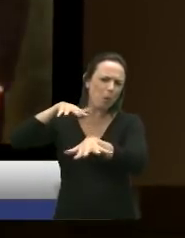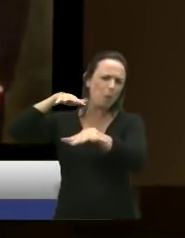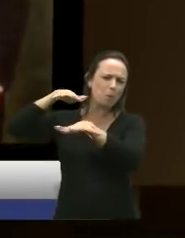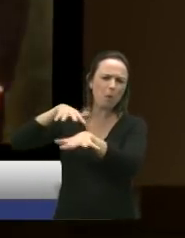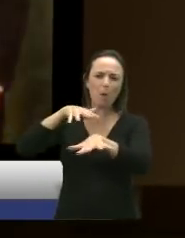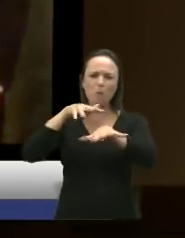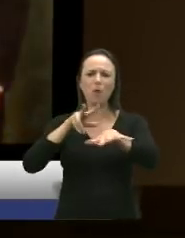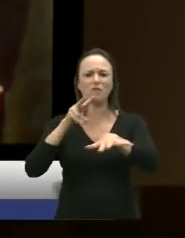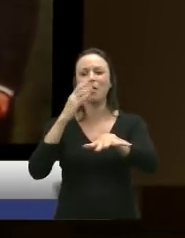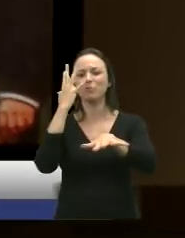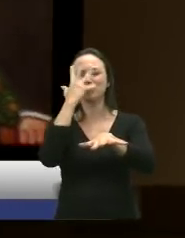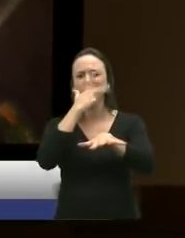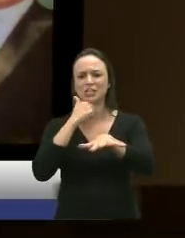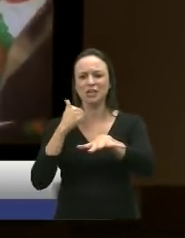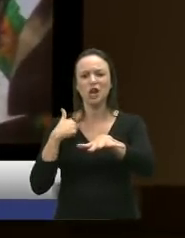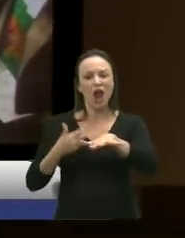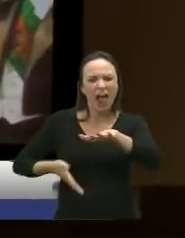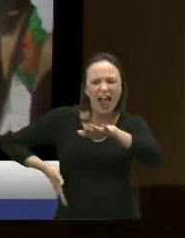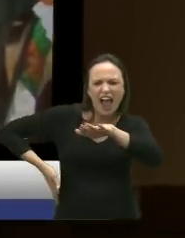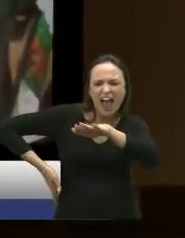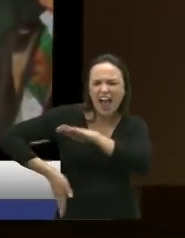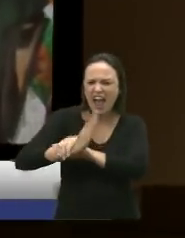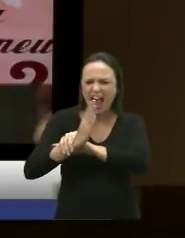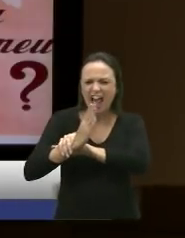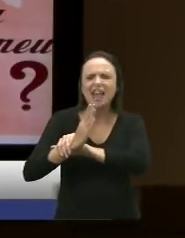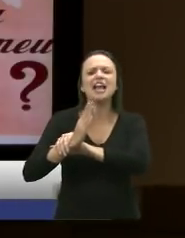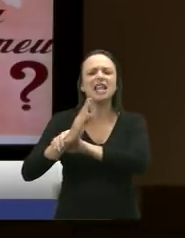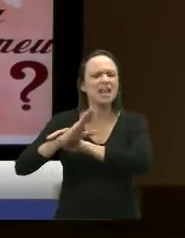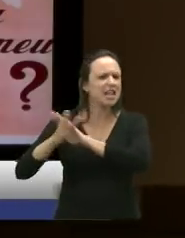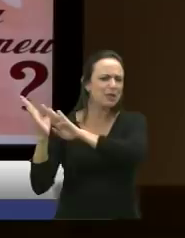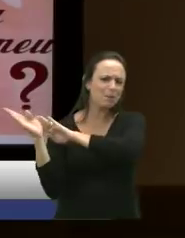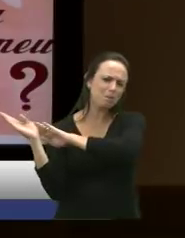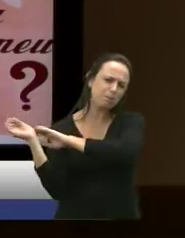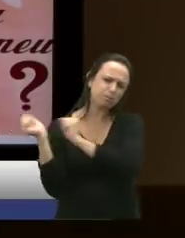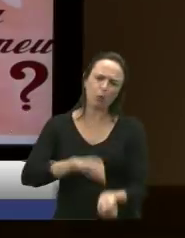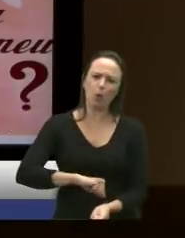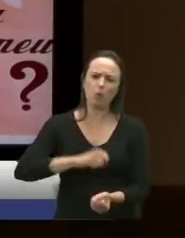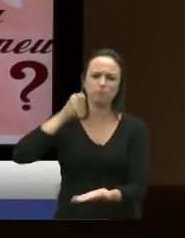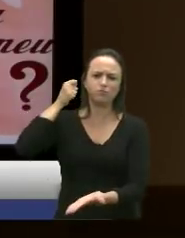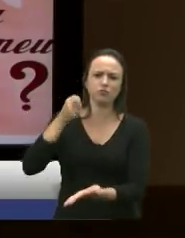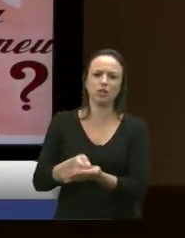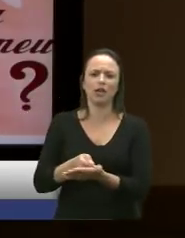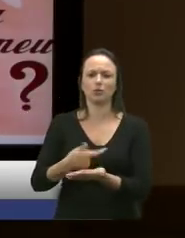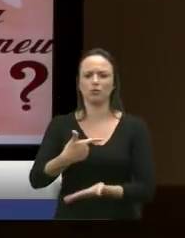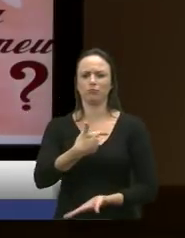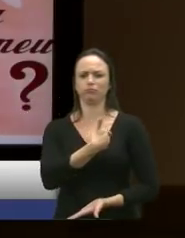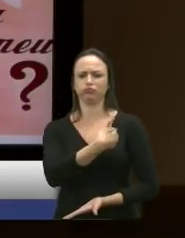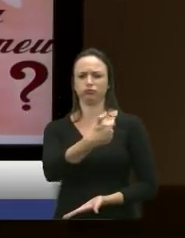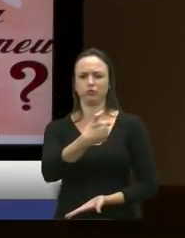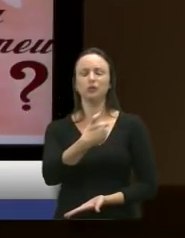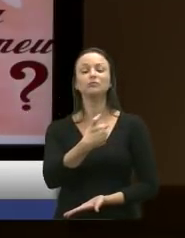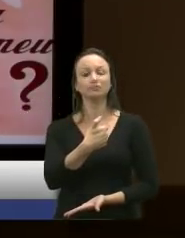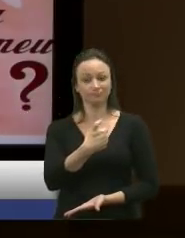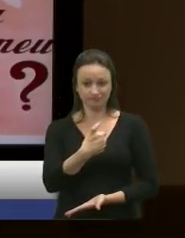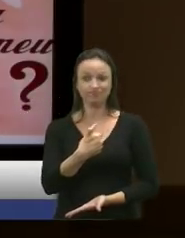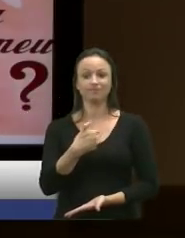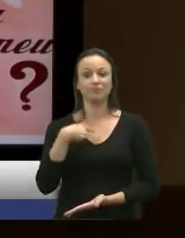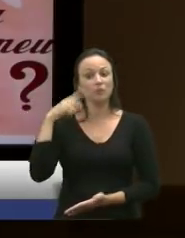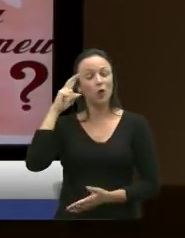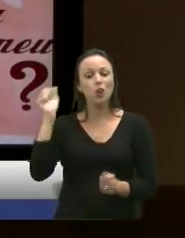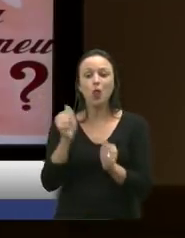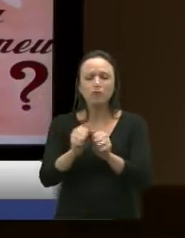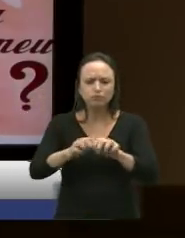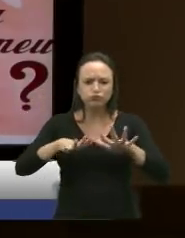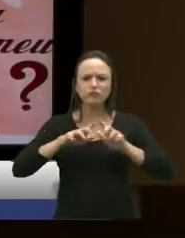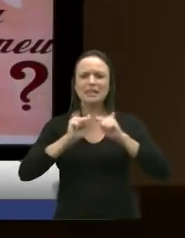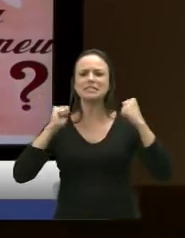bonita. Invadiremos e derrubaremos a ditadura de Getúlio. Convocaremos uma nova Assembleia Constituinte, faremos uma